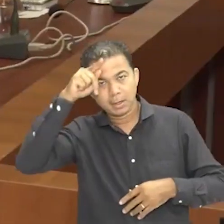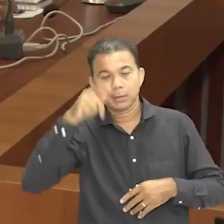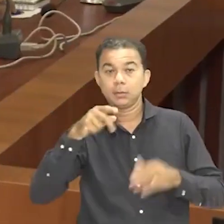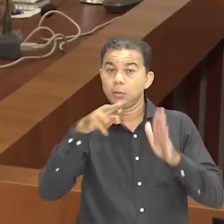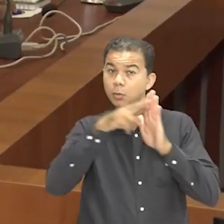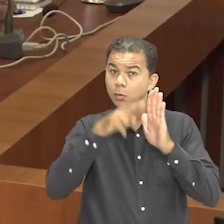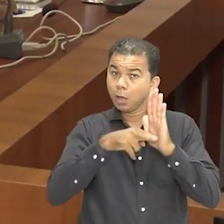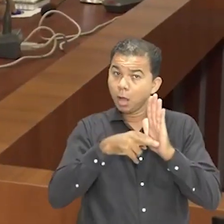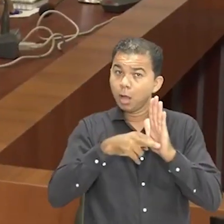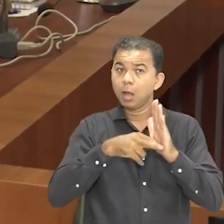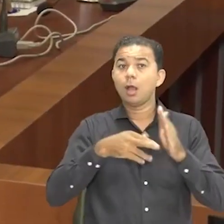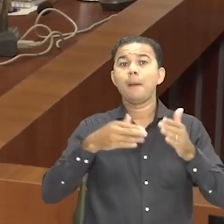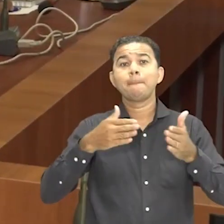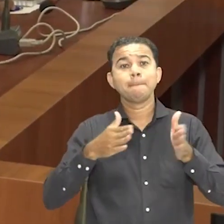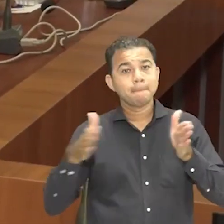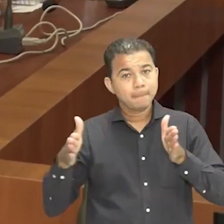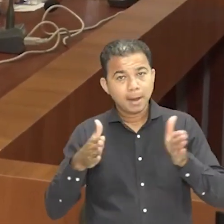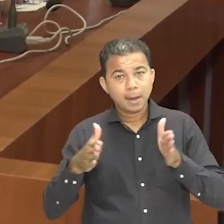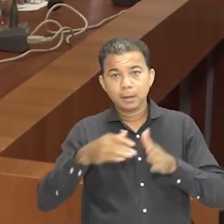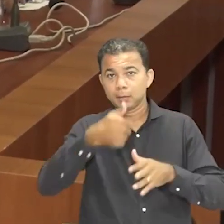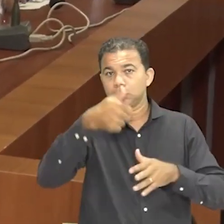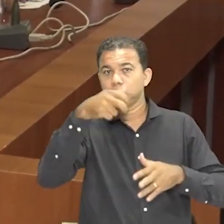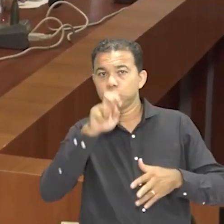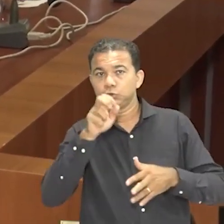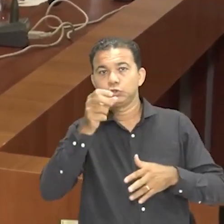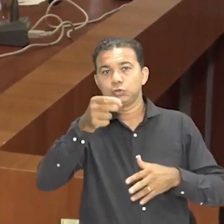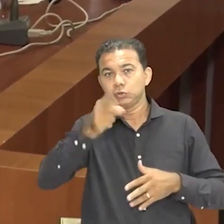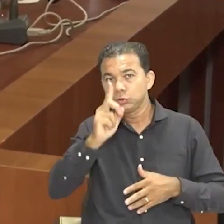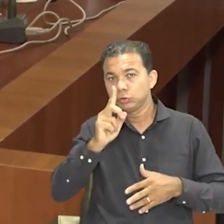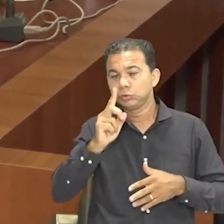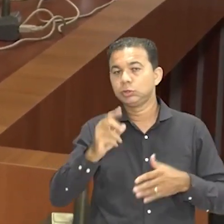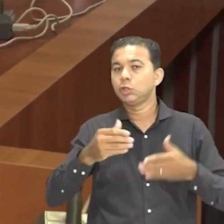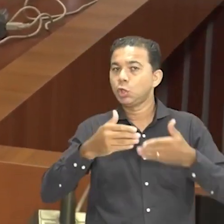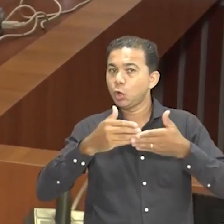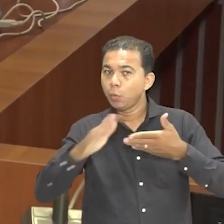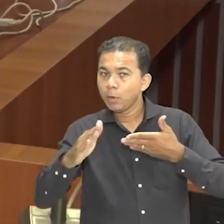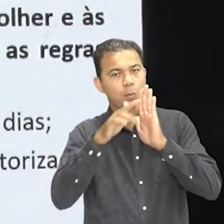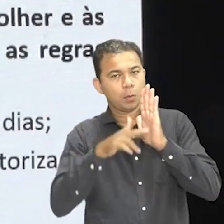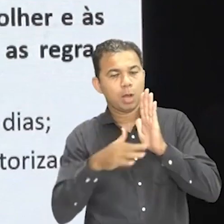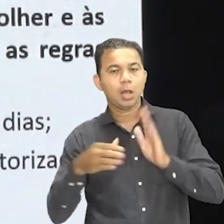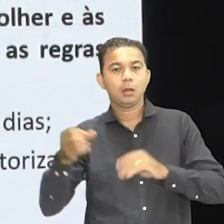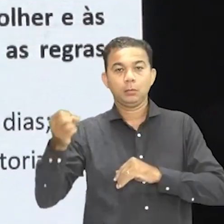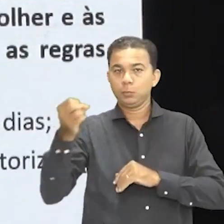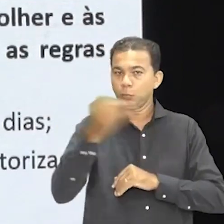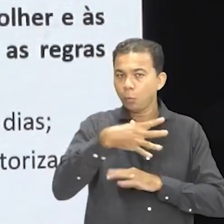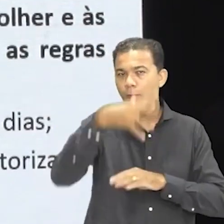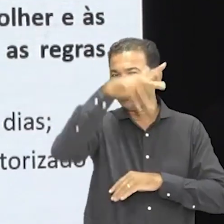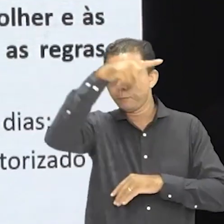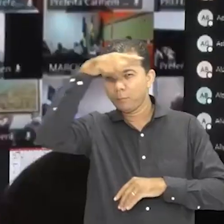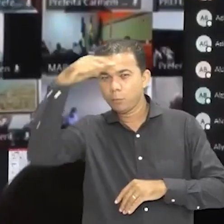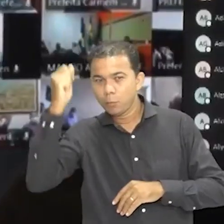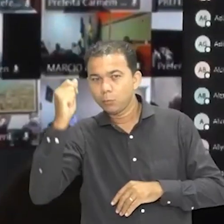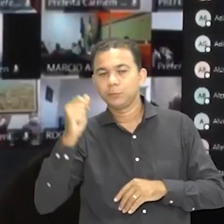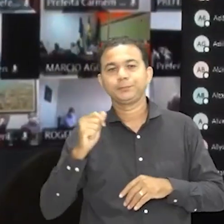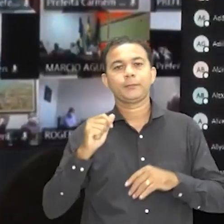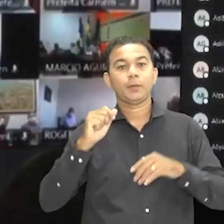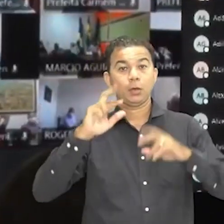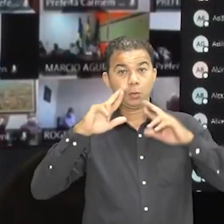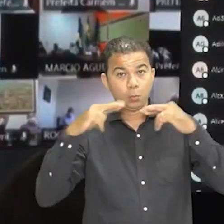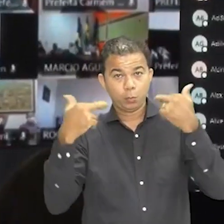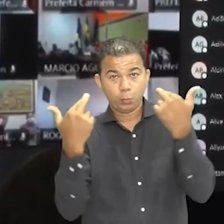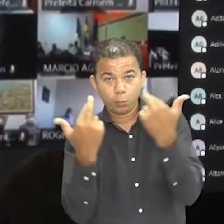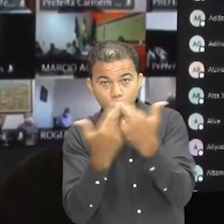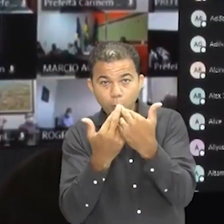As novas regras irão valer por 15 dias a partir desta terça-feira, dia 2 de março. Nós teremos que tomar medidas mais